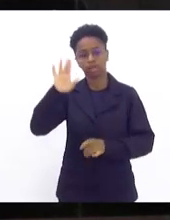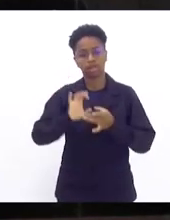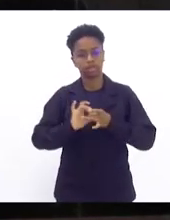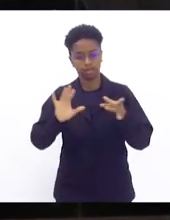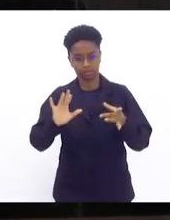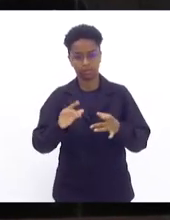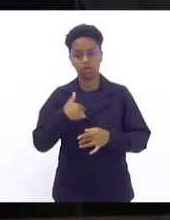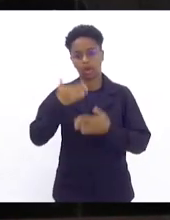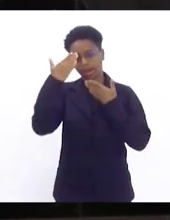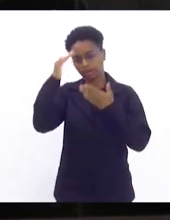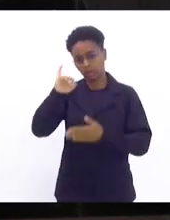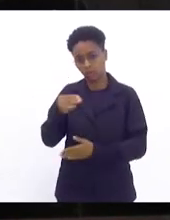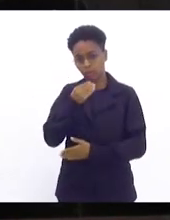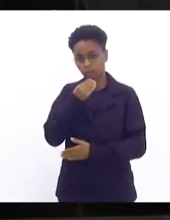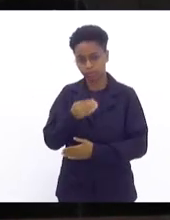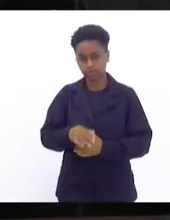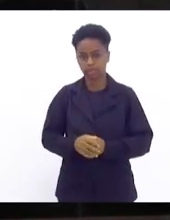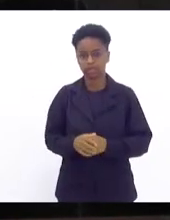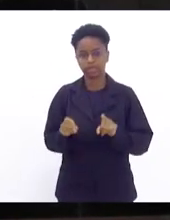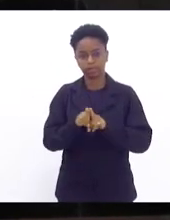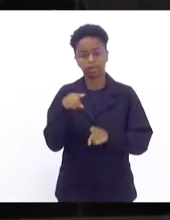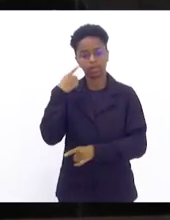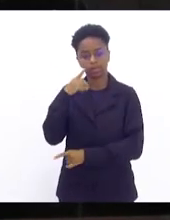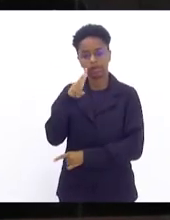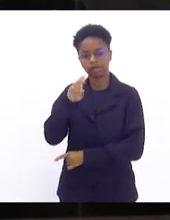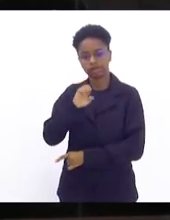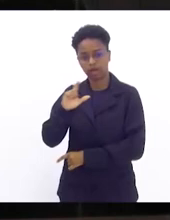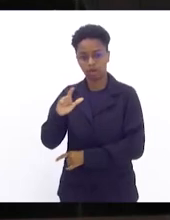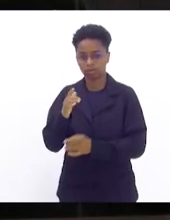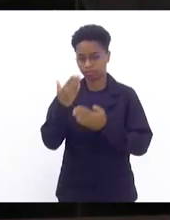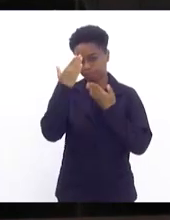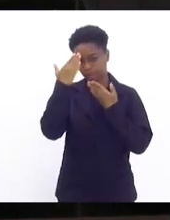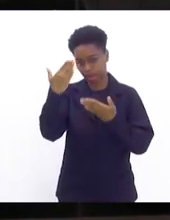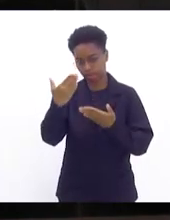a oportunidade, deputado Val, aqui